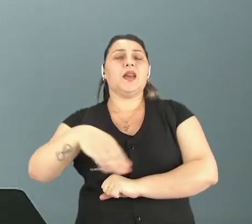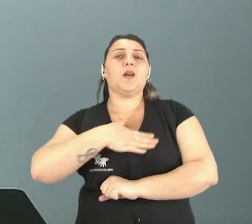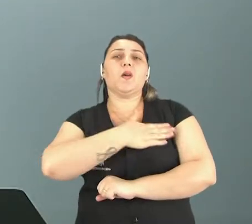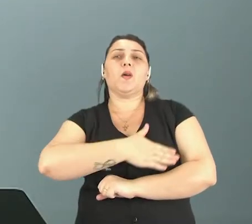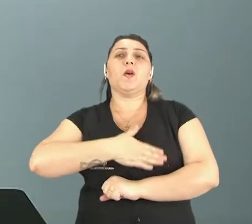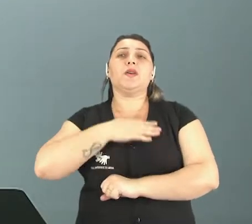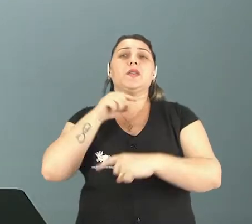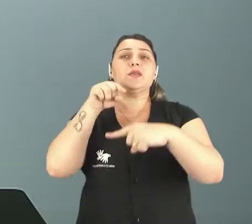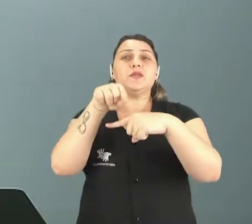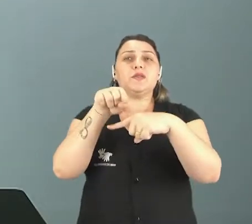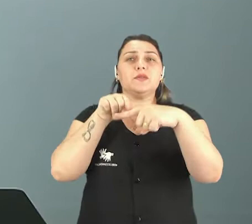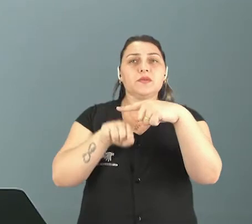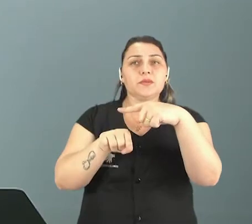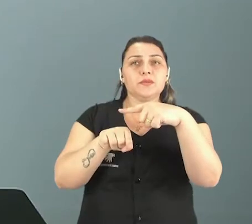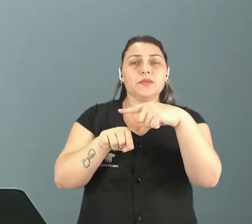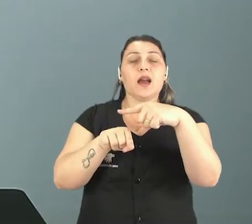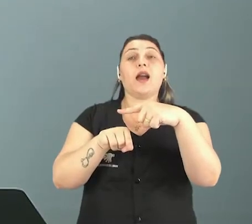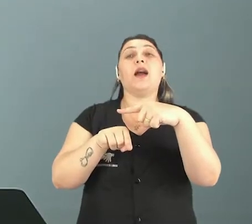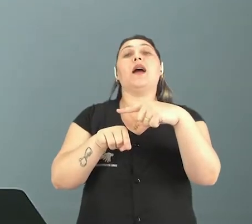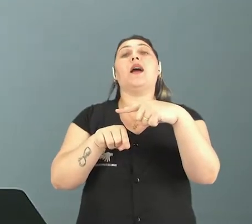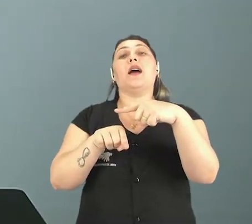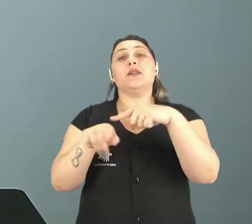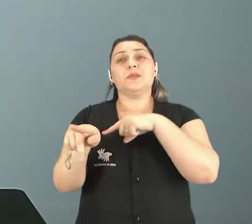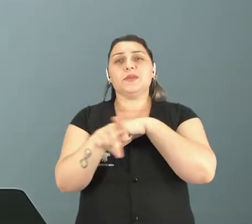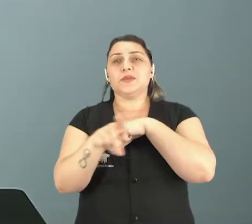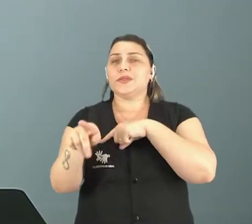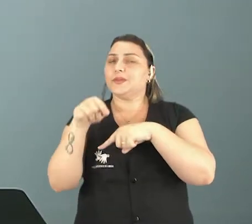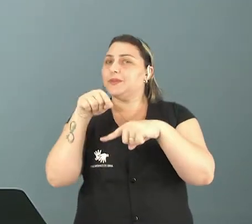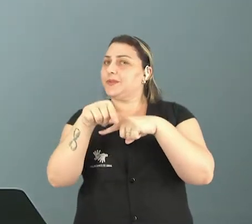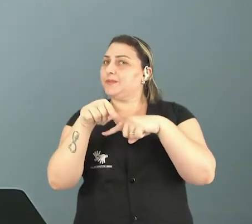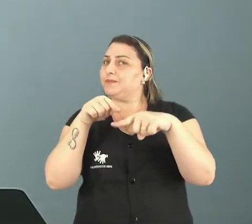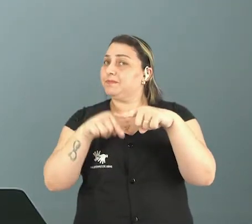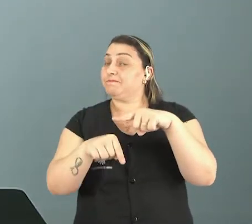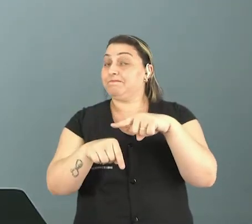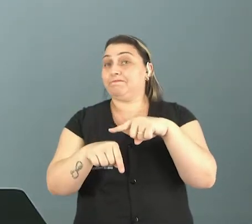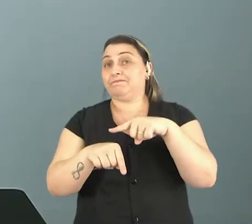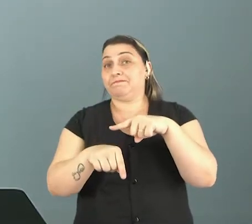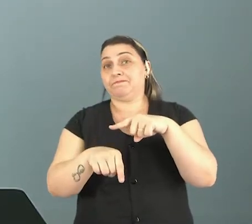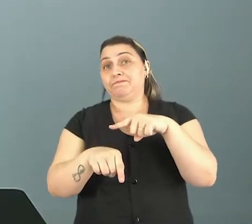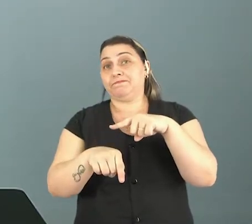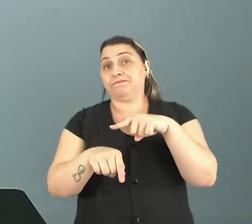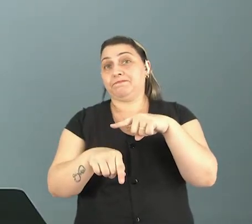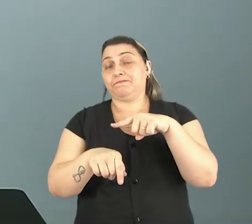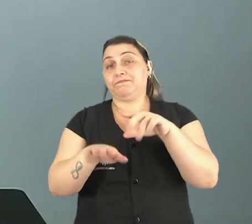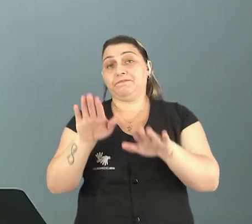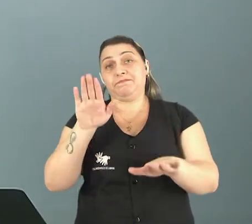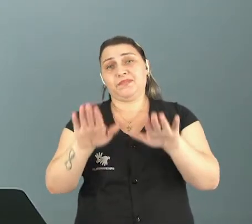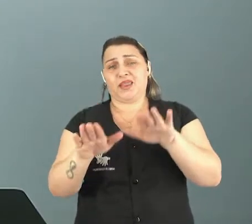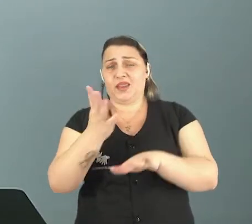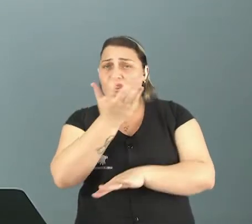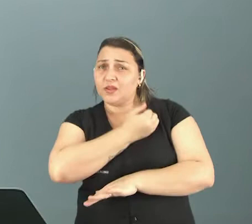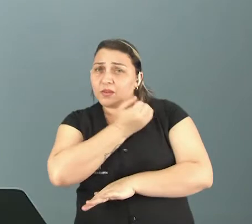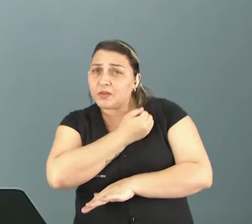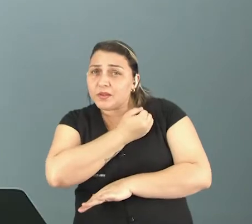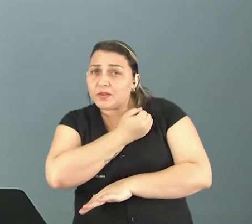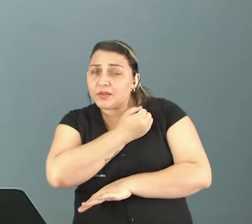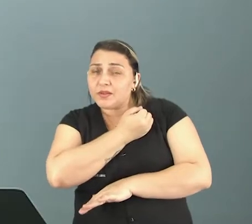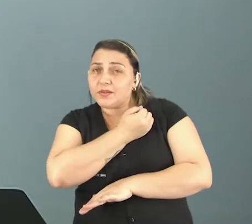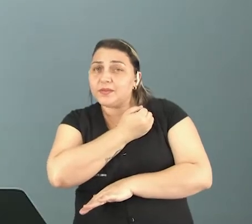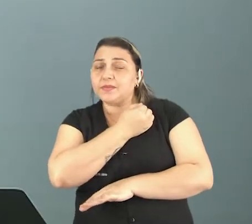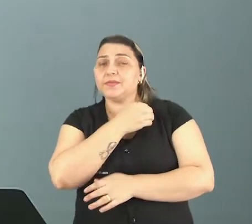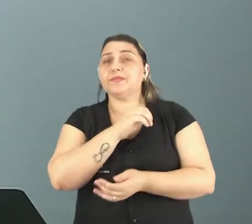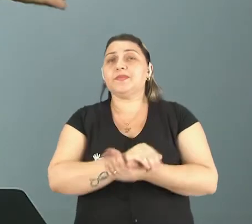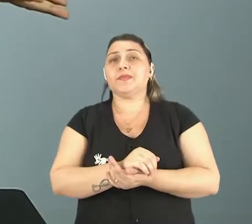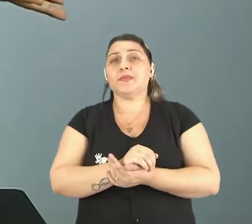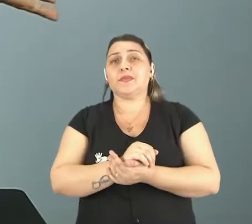gosta de dividir? Professora, dividir depende. É números?